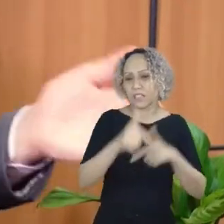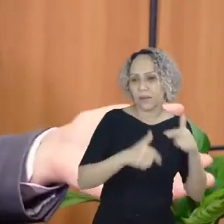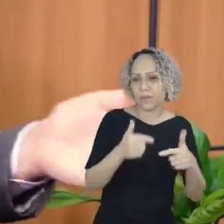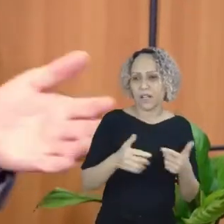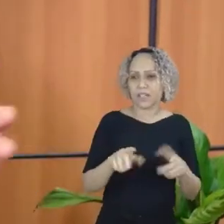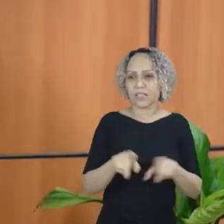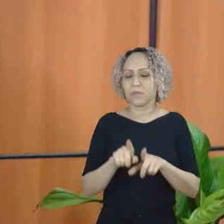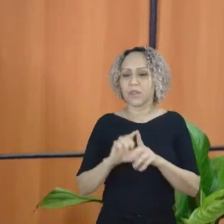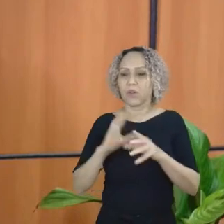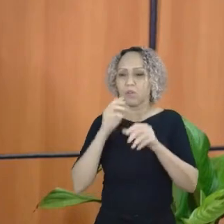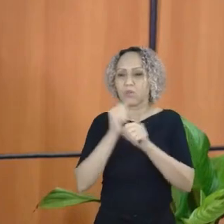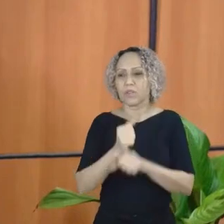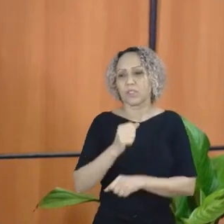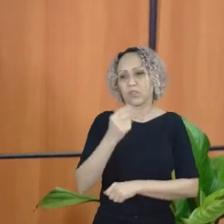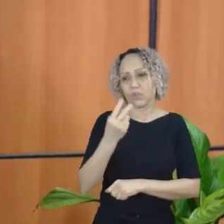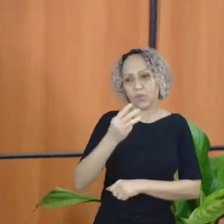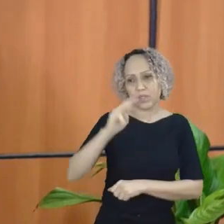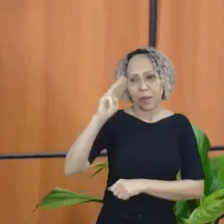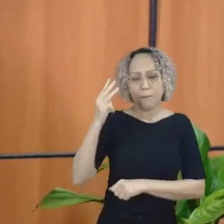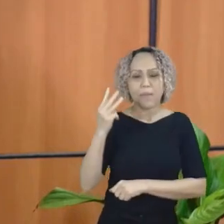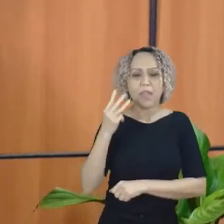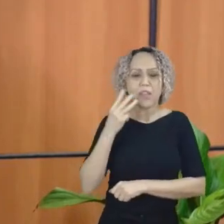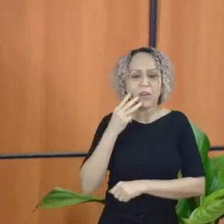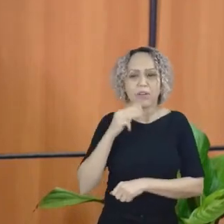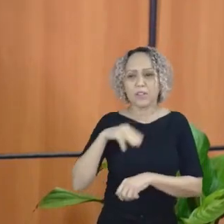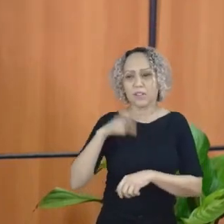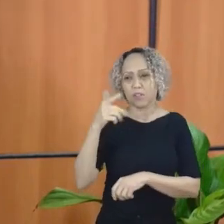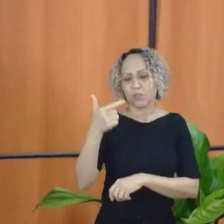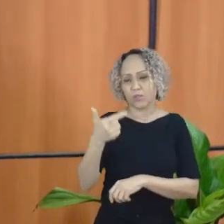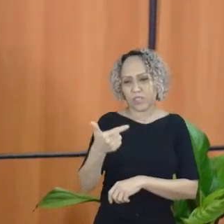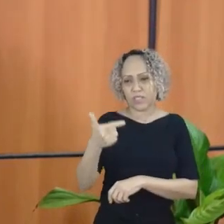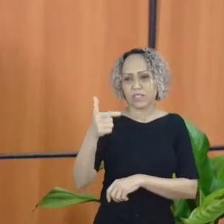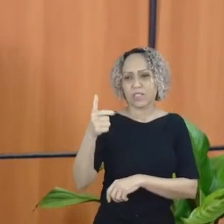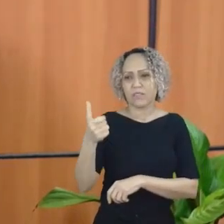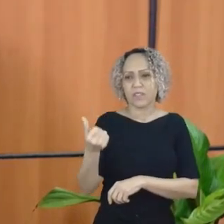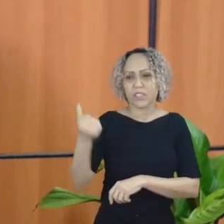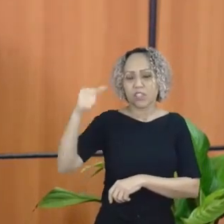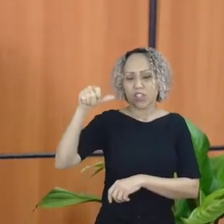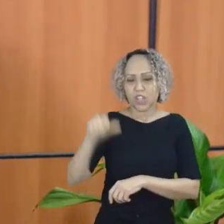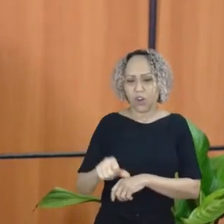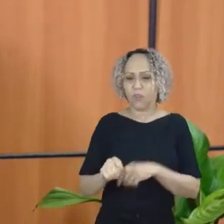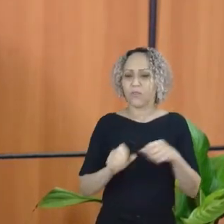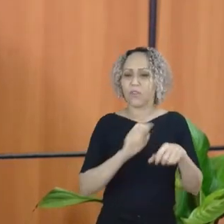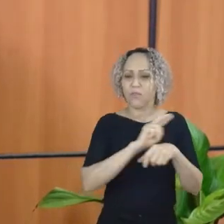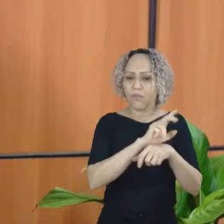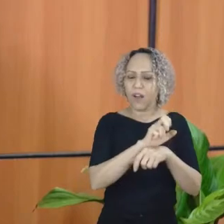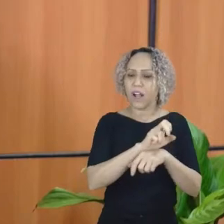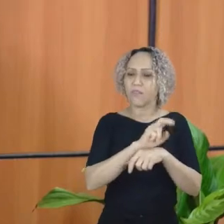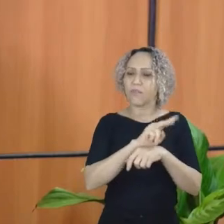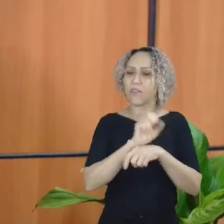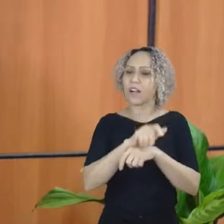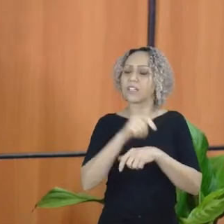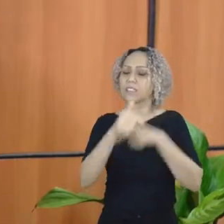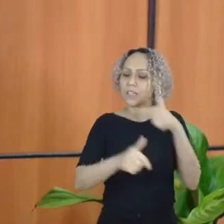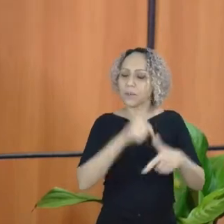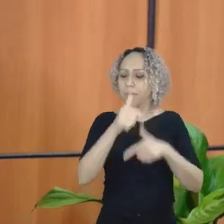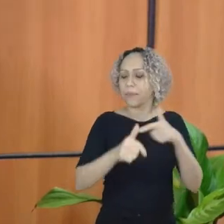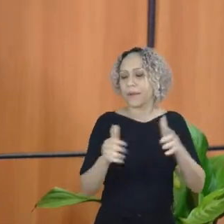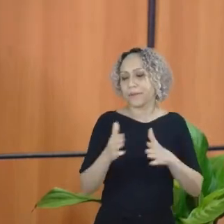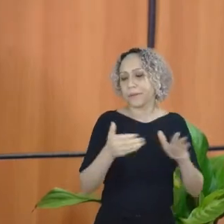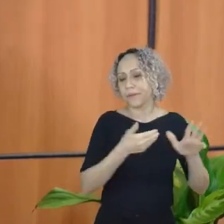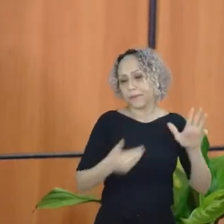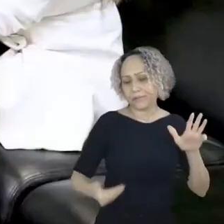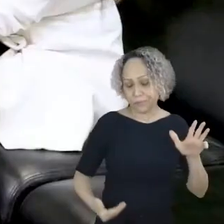de 2.220.000 novos empregos, ou seja, temos motivo de olhar com muito otimismo, pé no